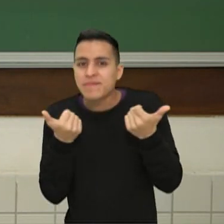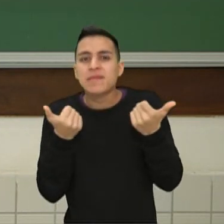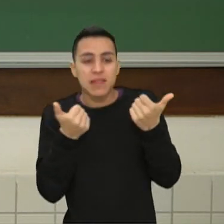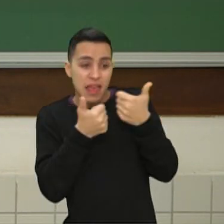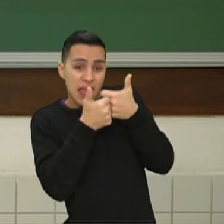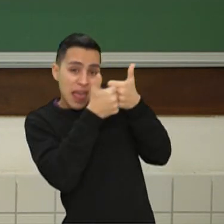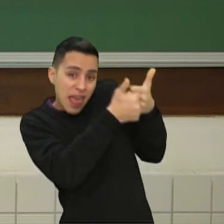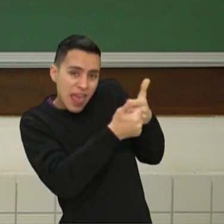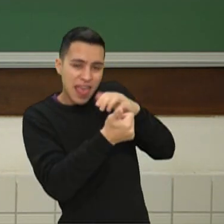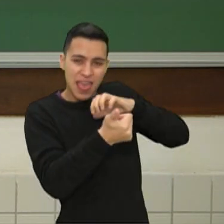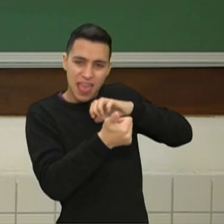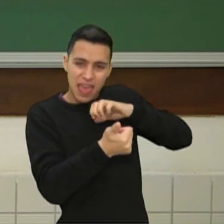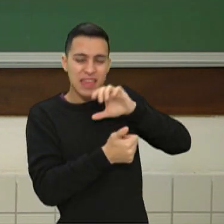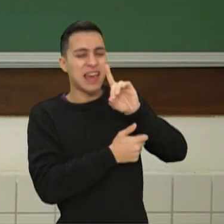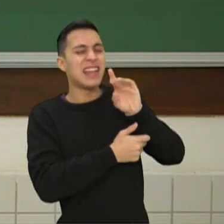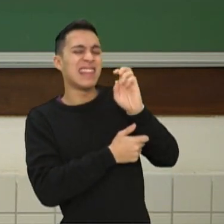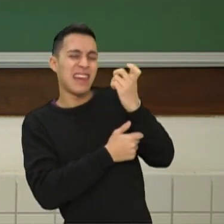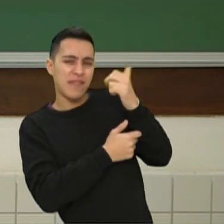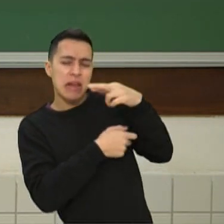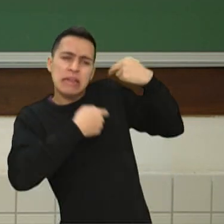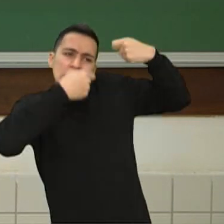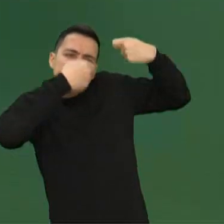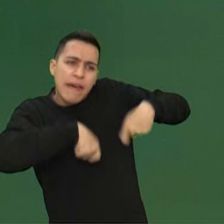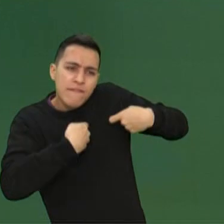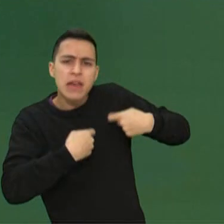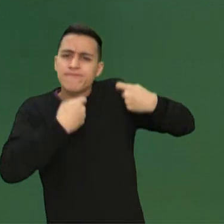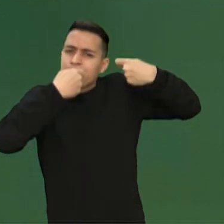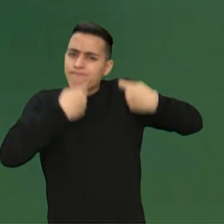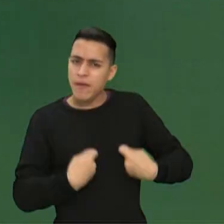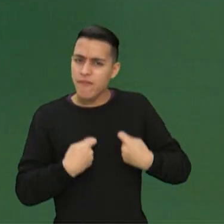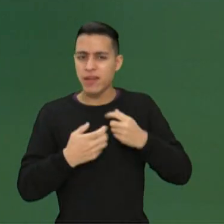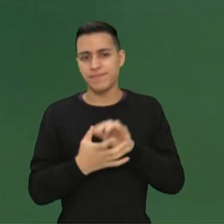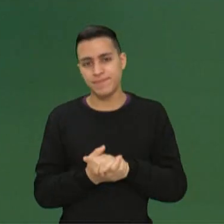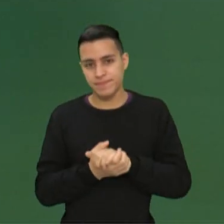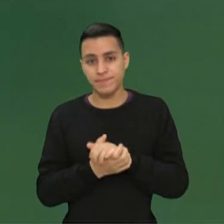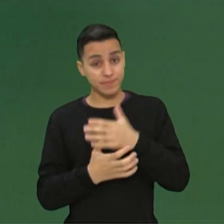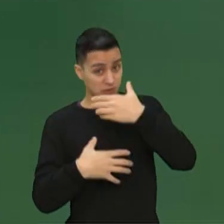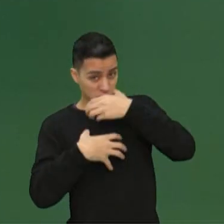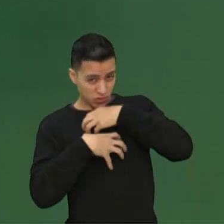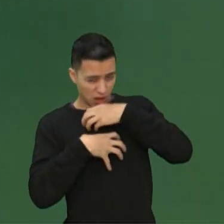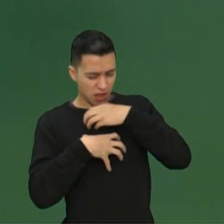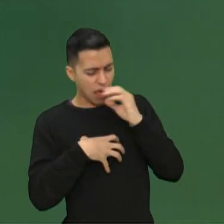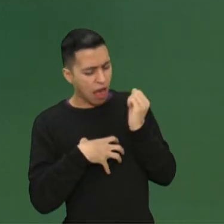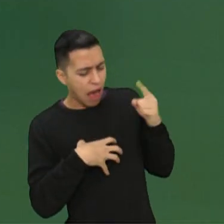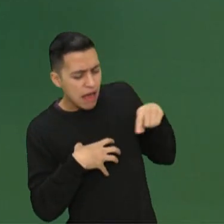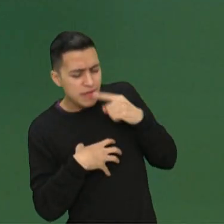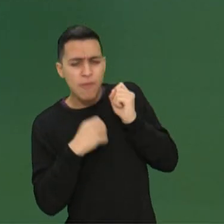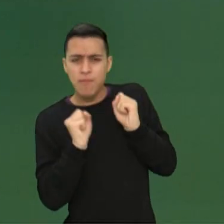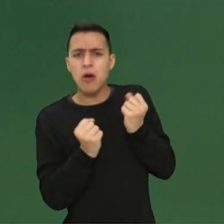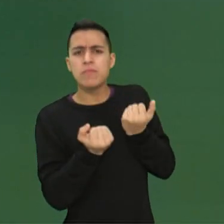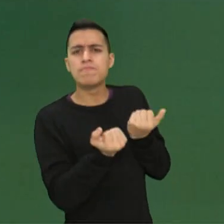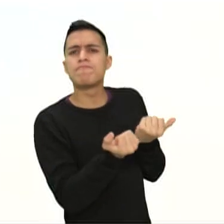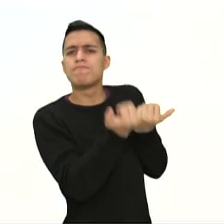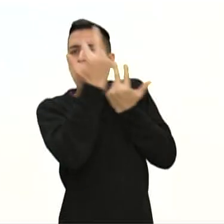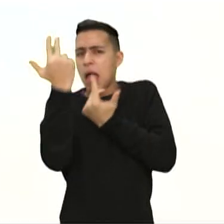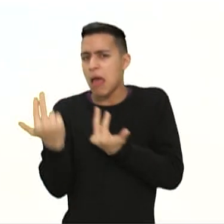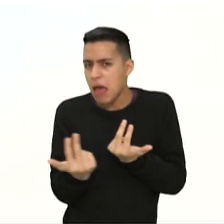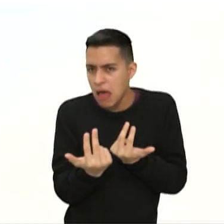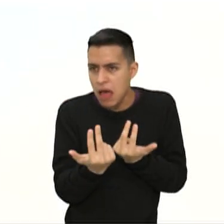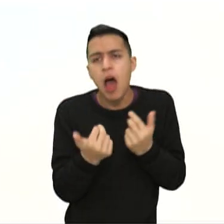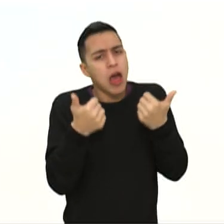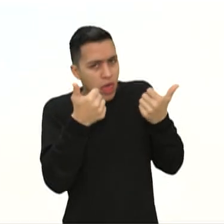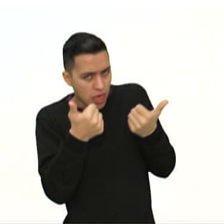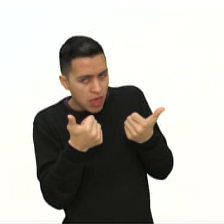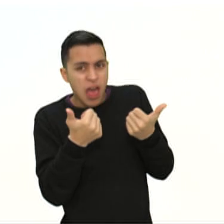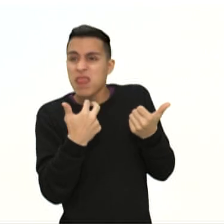a ética do dever, nós falamos até mesmo, né? Então, a minha ação pode se tornar uma lei universal? Não pode? Então, não